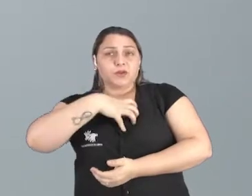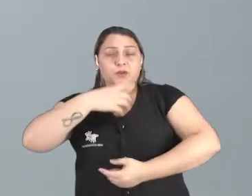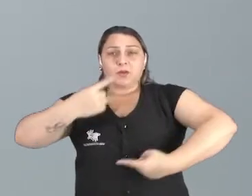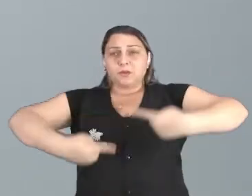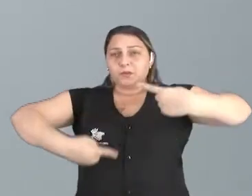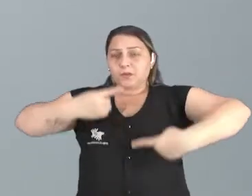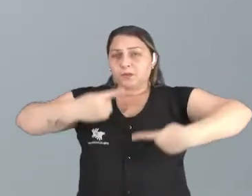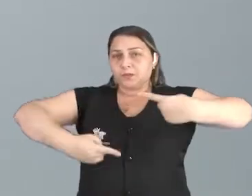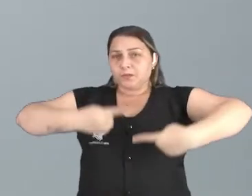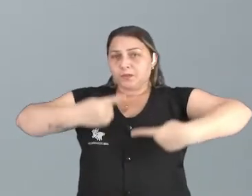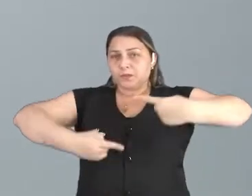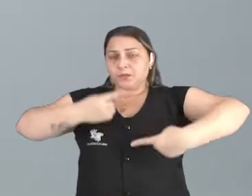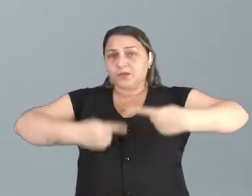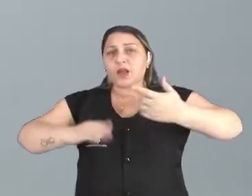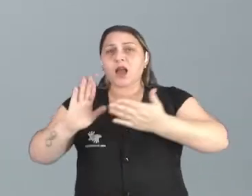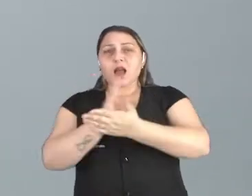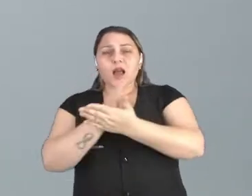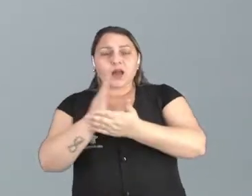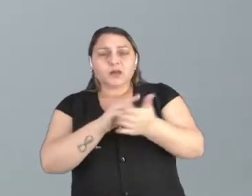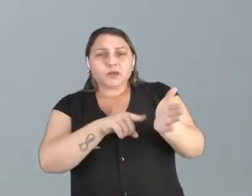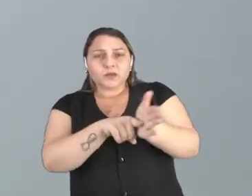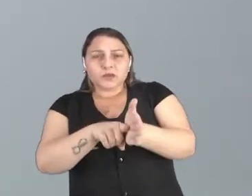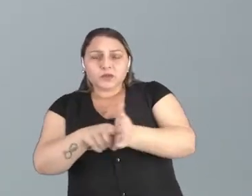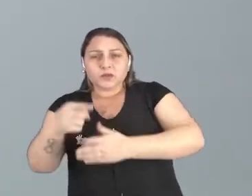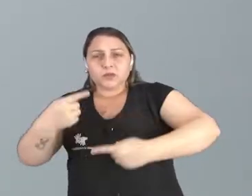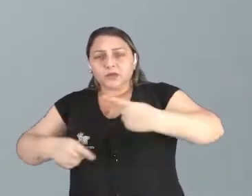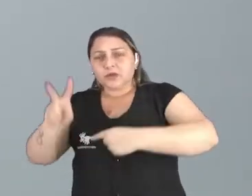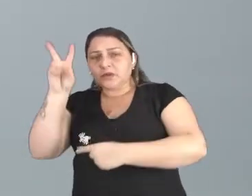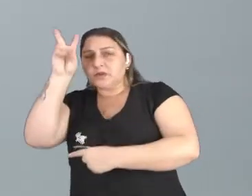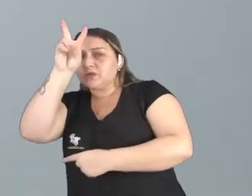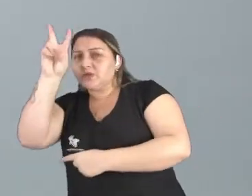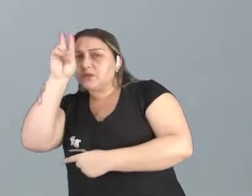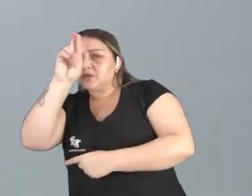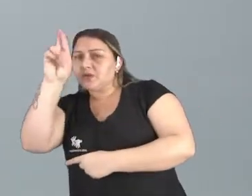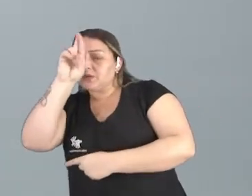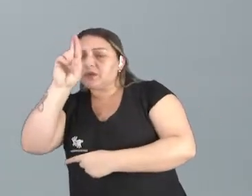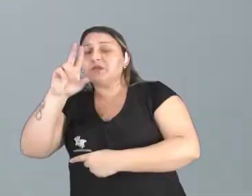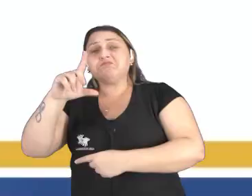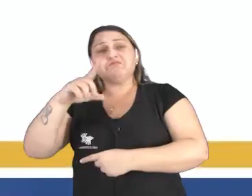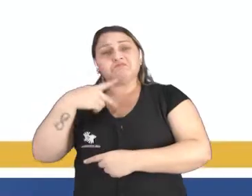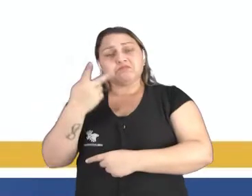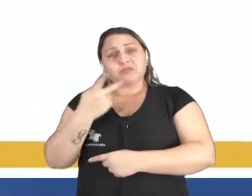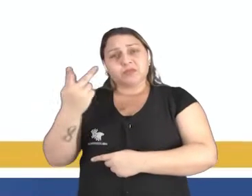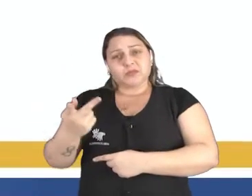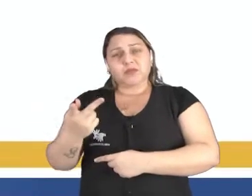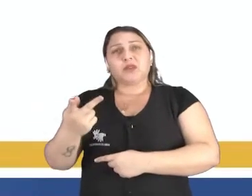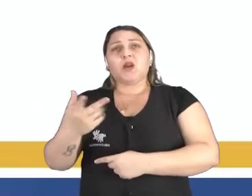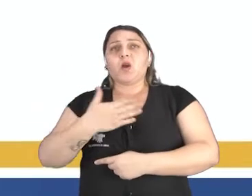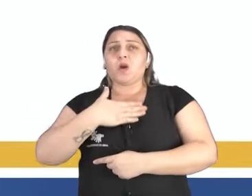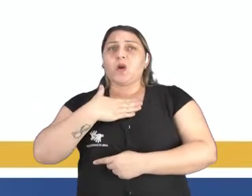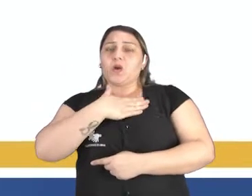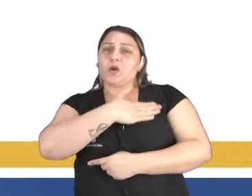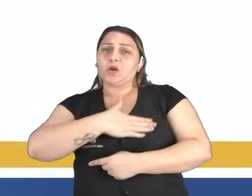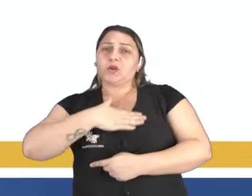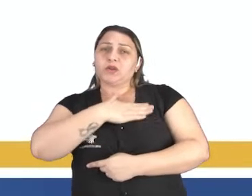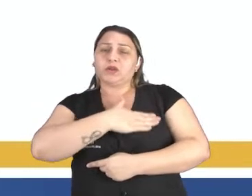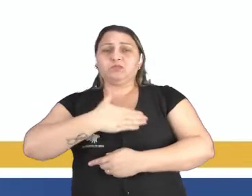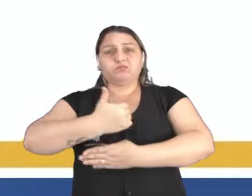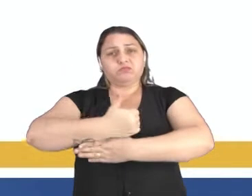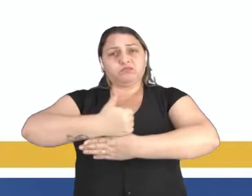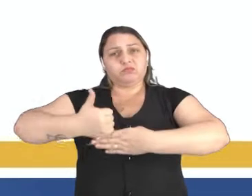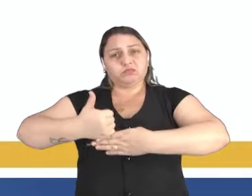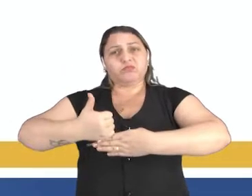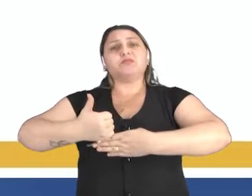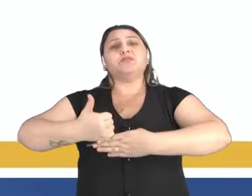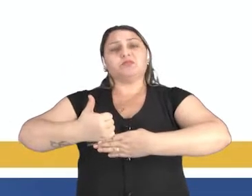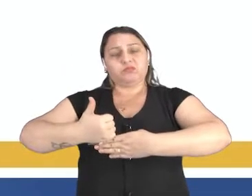né, bem assim, excêntrico. Alguns analistas políticos, historiadores, né, dizem que ele era exibicionista, moralista, né,